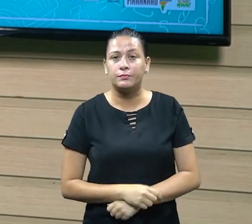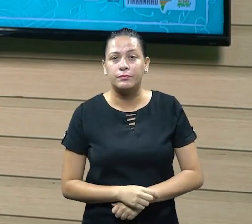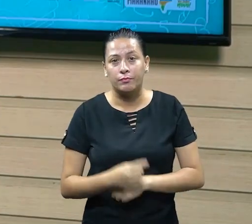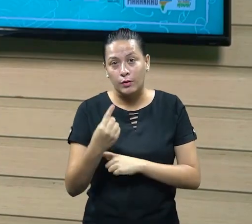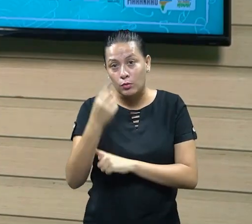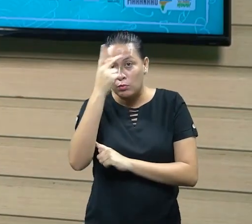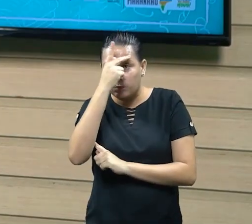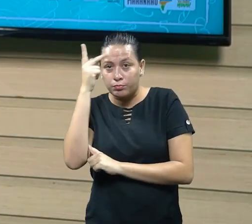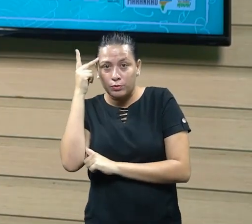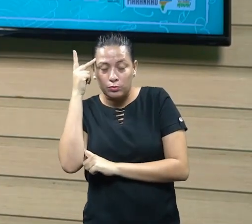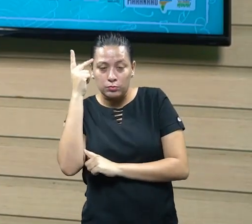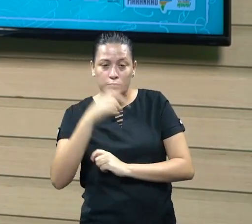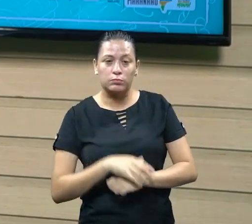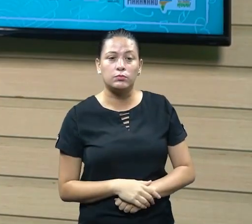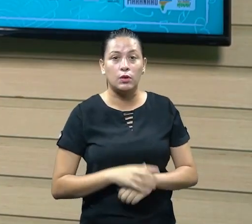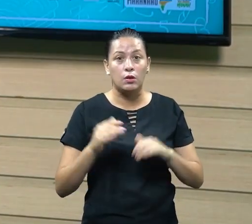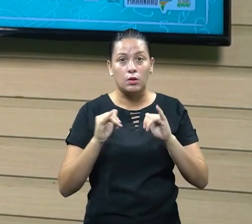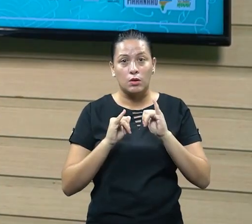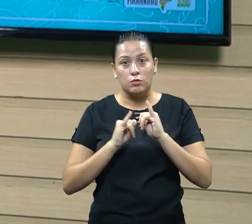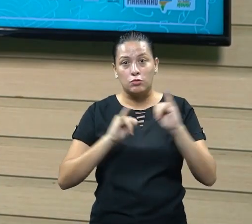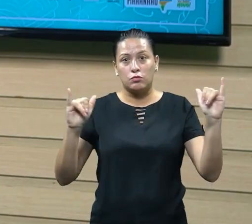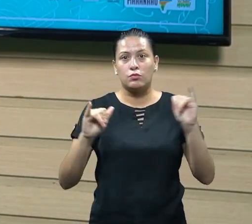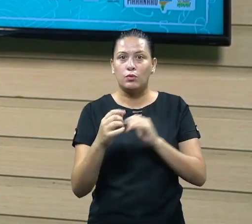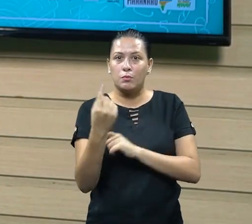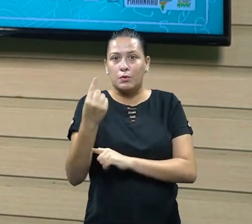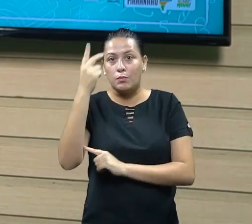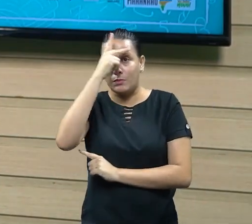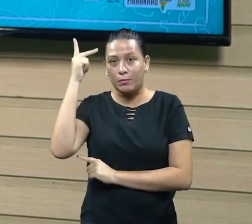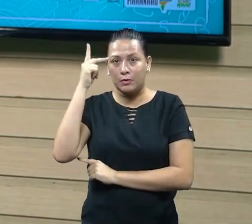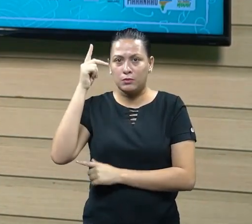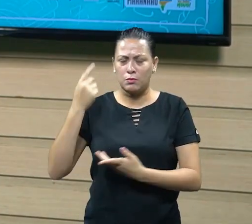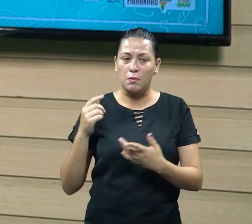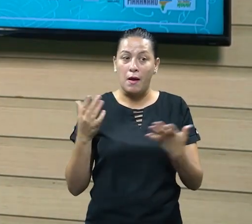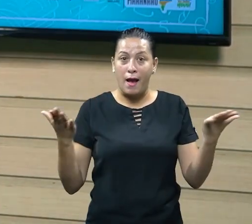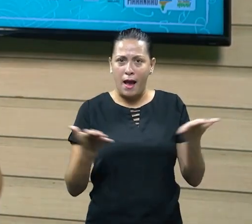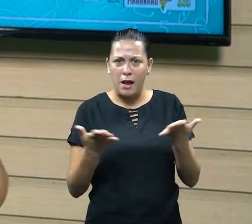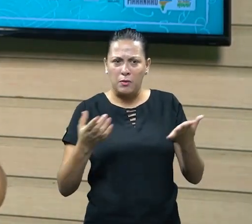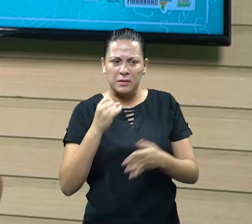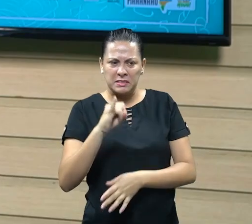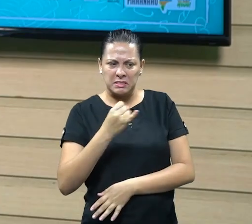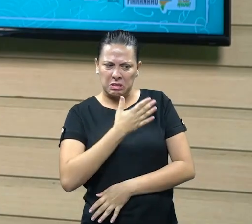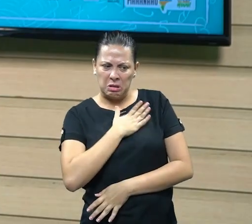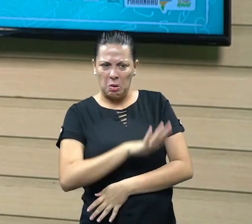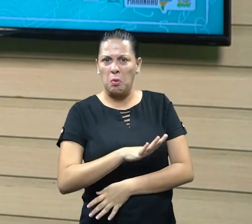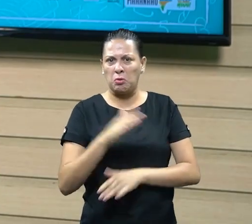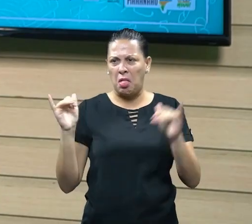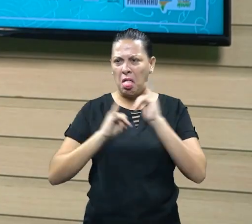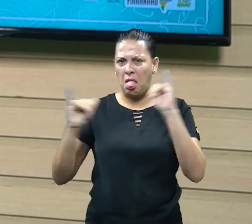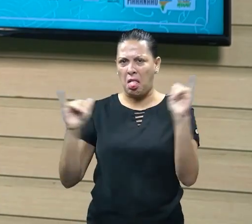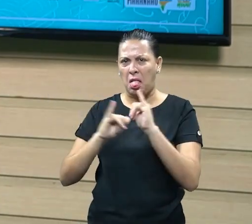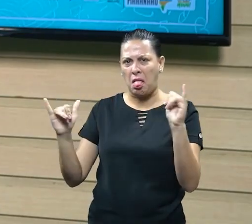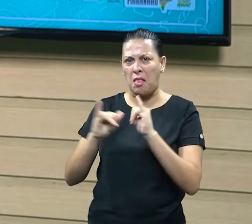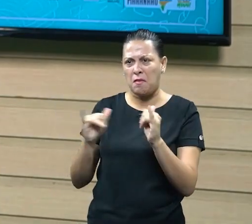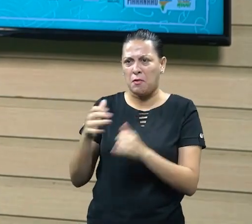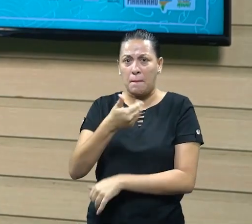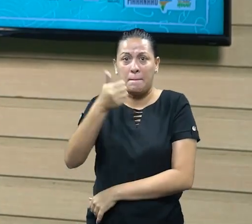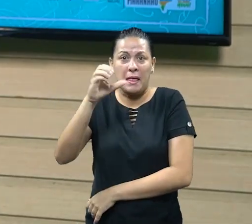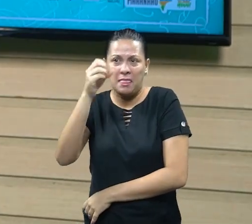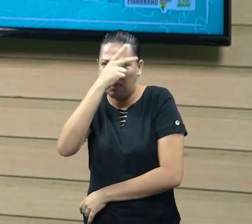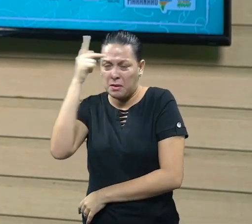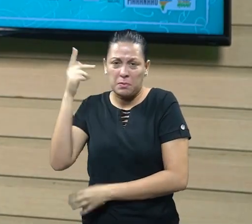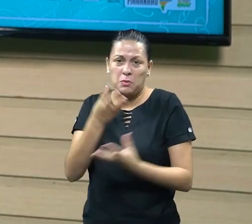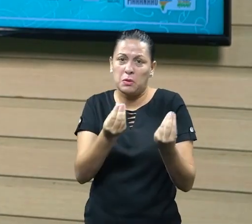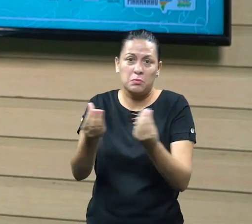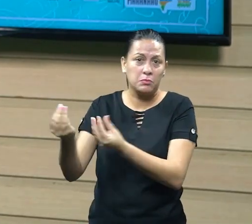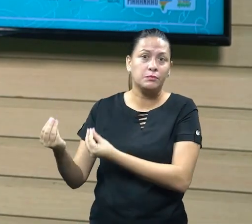tratado, ele divulga para uma pessoa. Ele maltratado, ele divulga para 10. Olha a discrepância, olha a diferença, olha como é